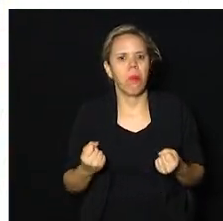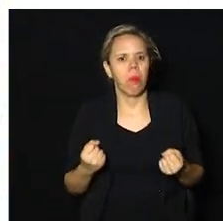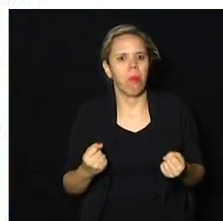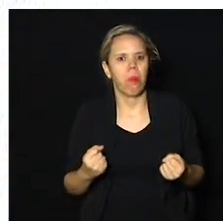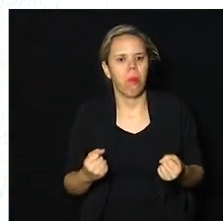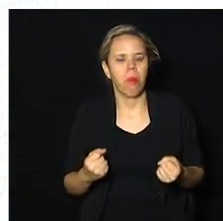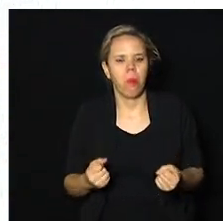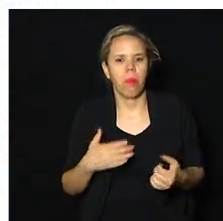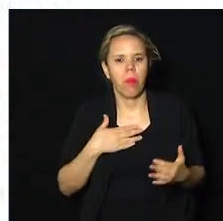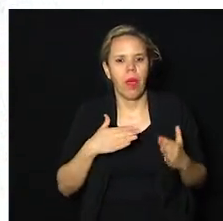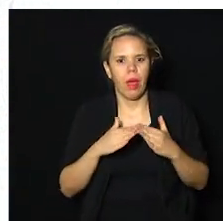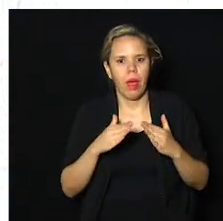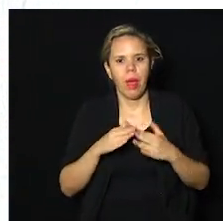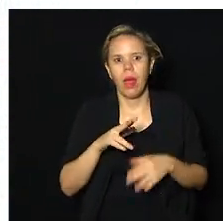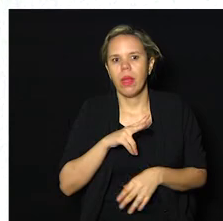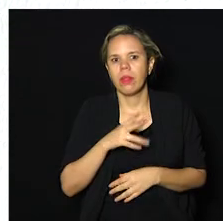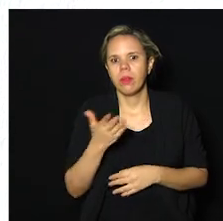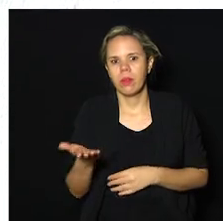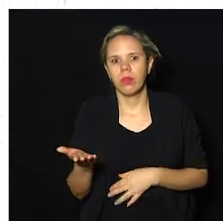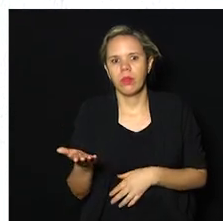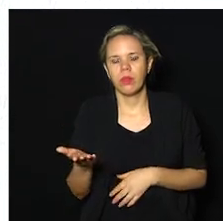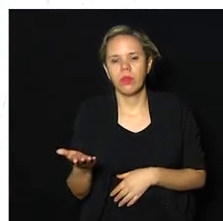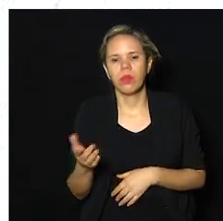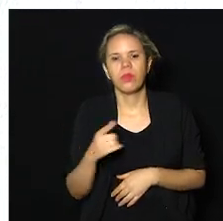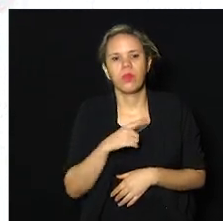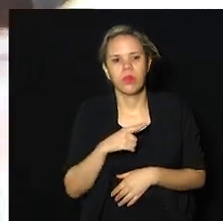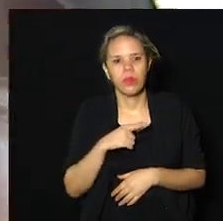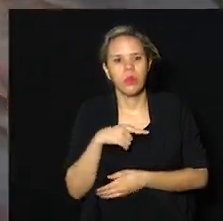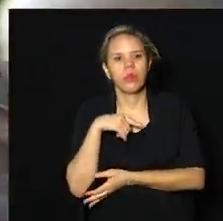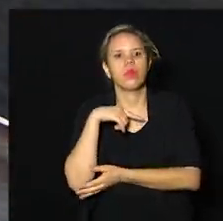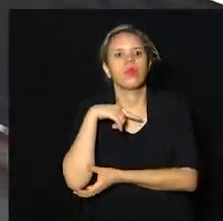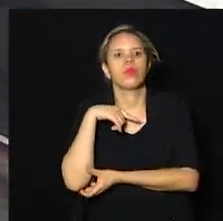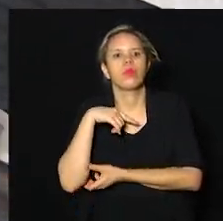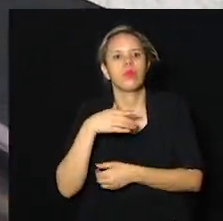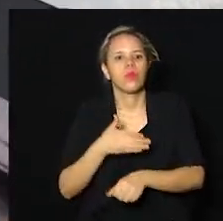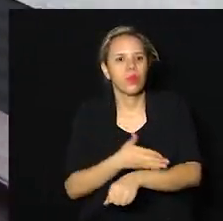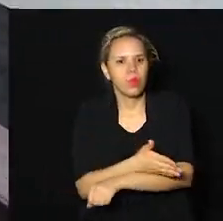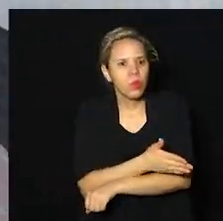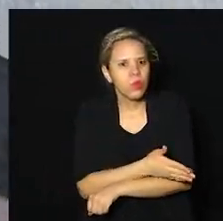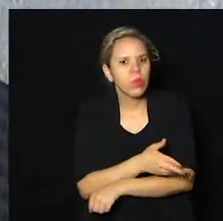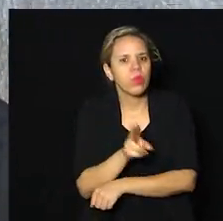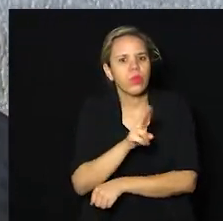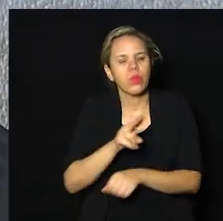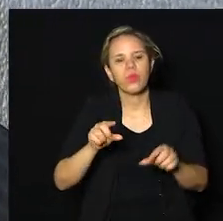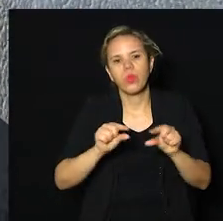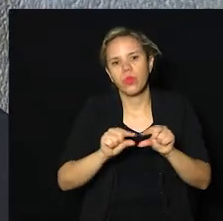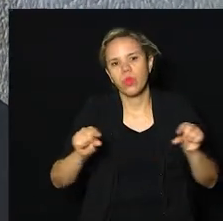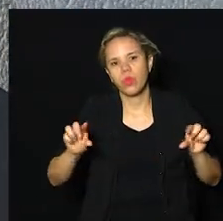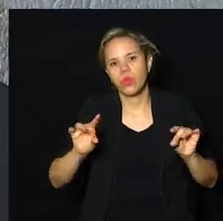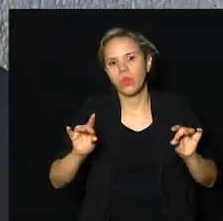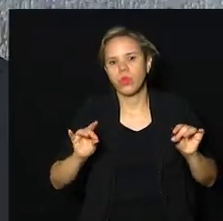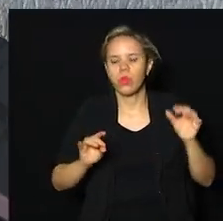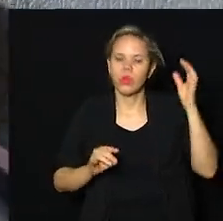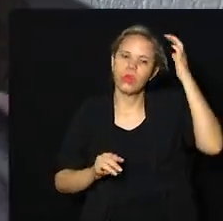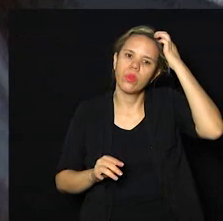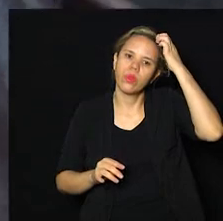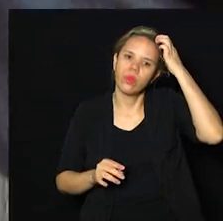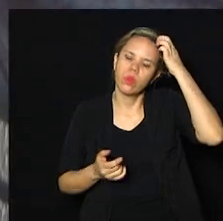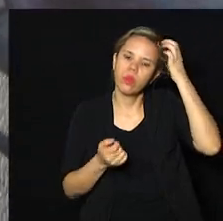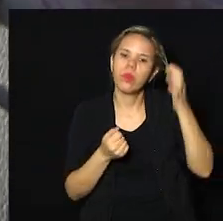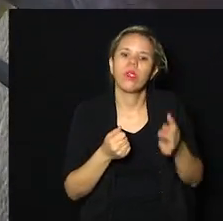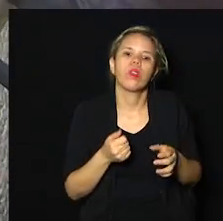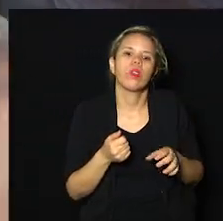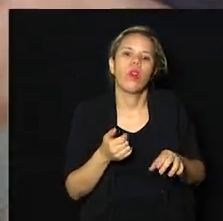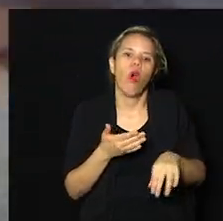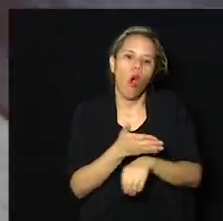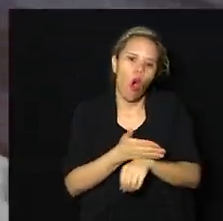fica na minha casa pessoal, né? Então aqui temos uma serra de bancada, uma serra de fita. Para pequenos cortes